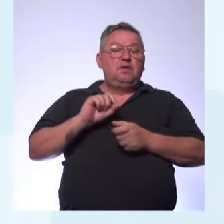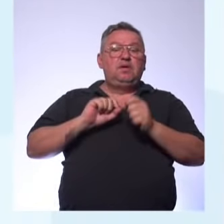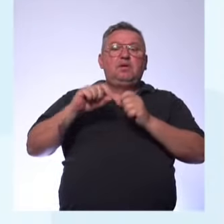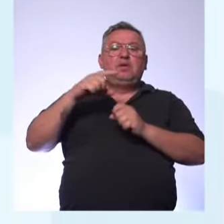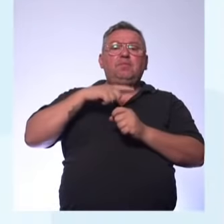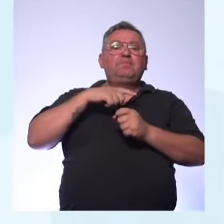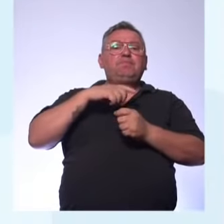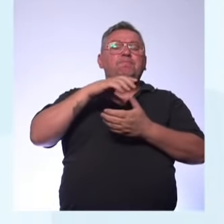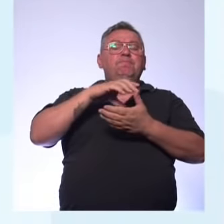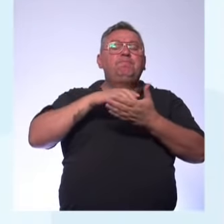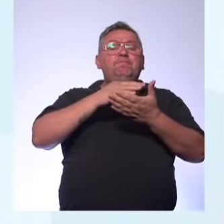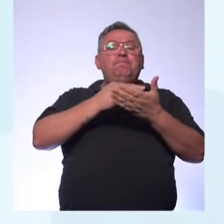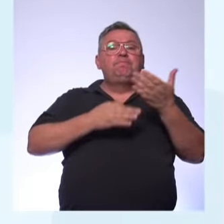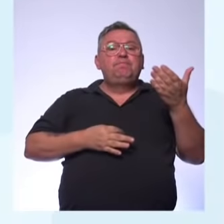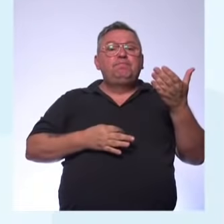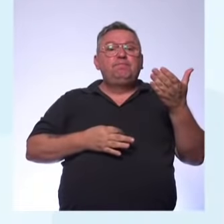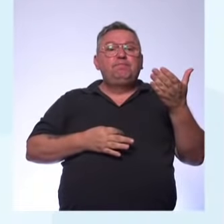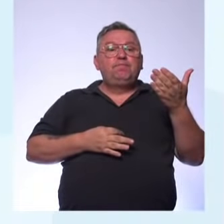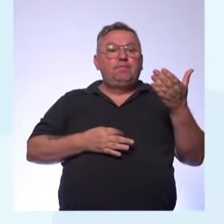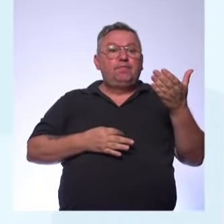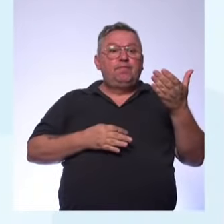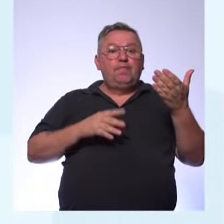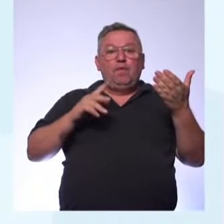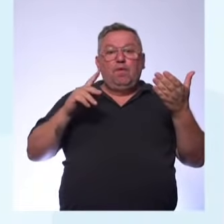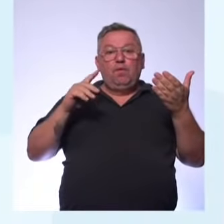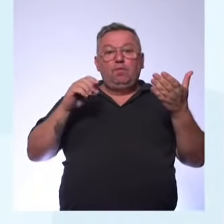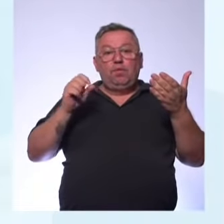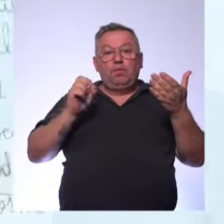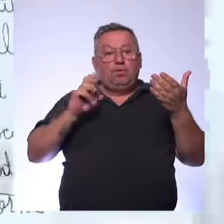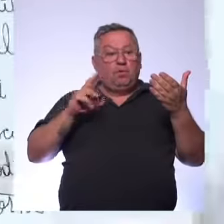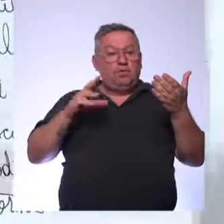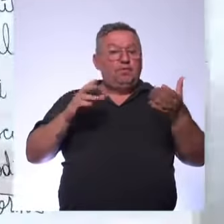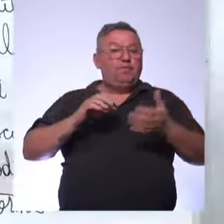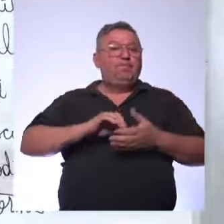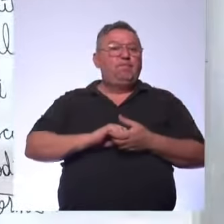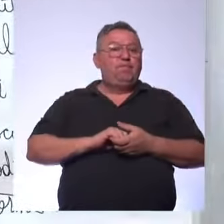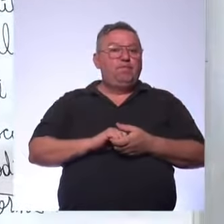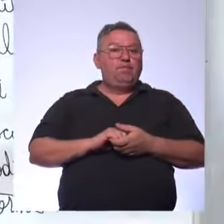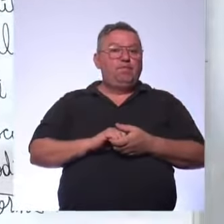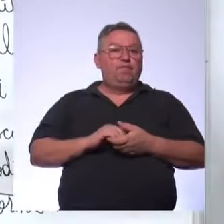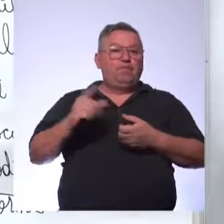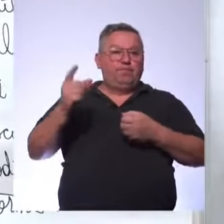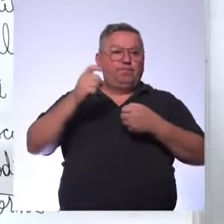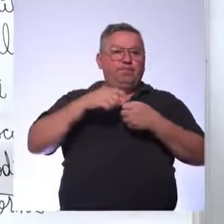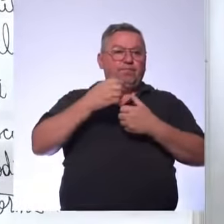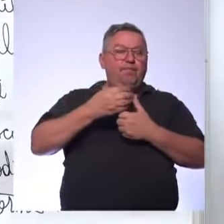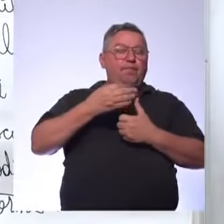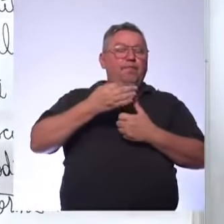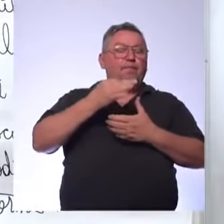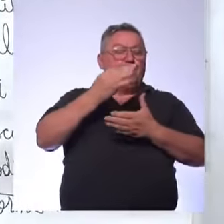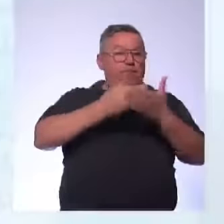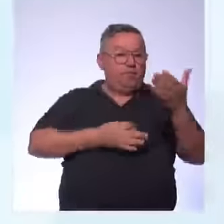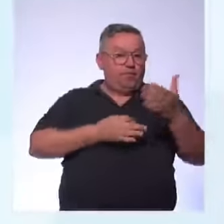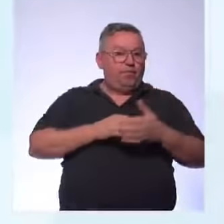de texto é? It's a poster. É um poster. Então vamos voltar lá no texto, por favor, diretor, por